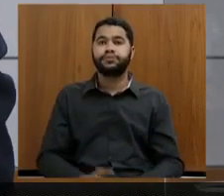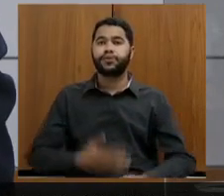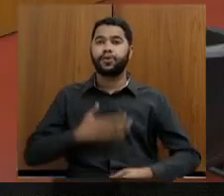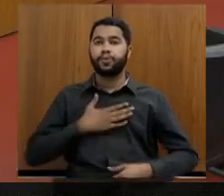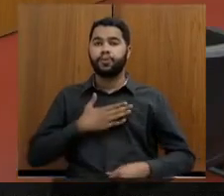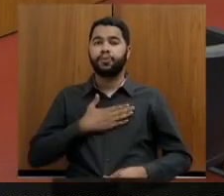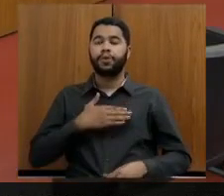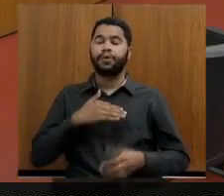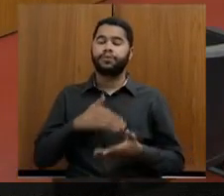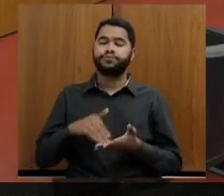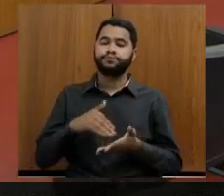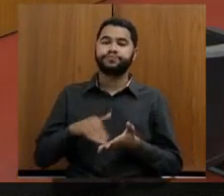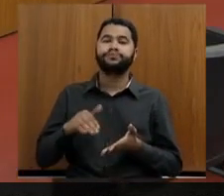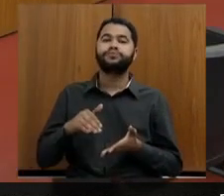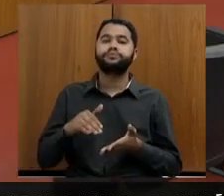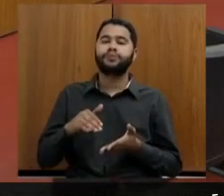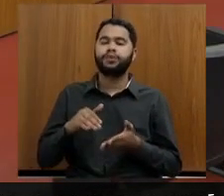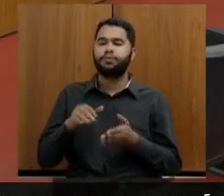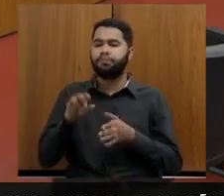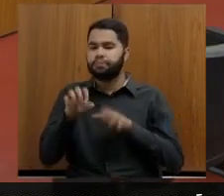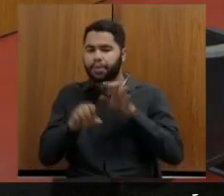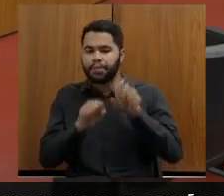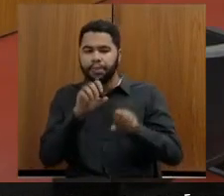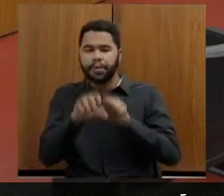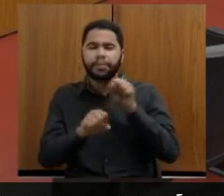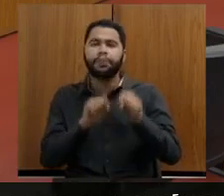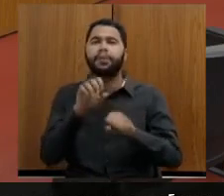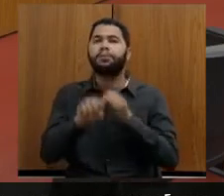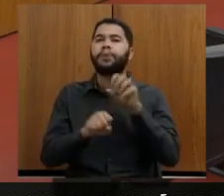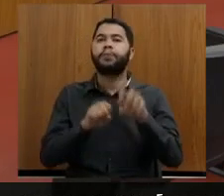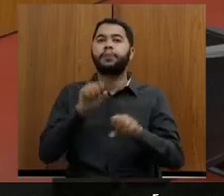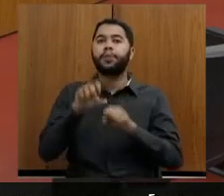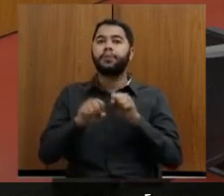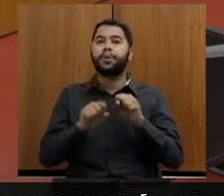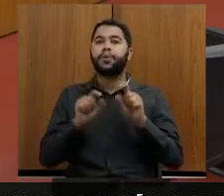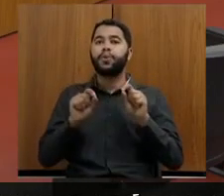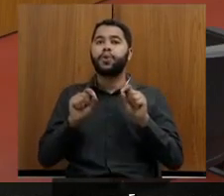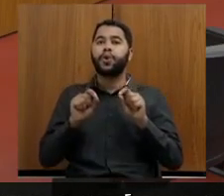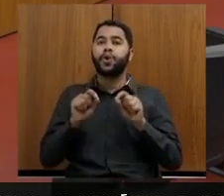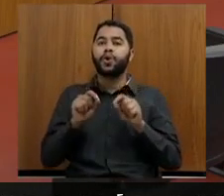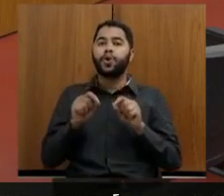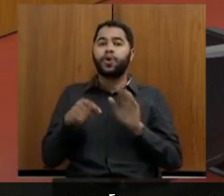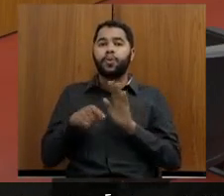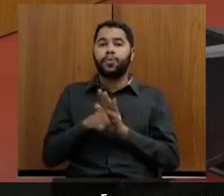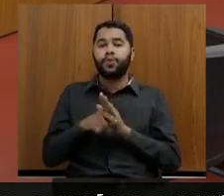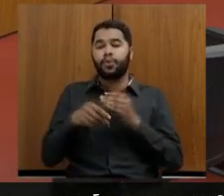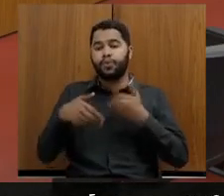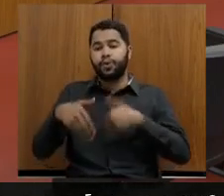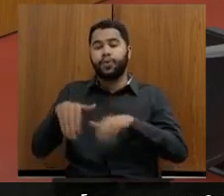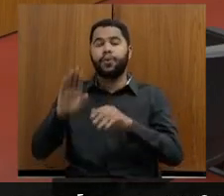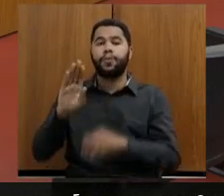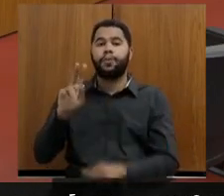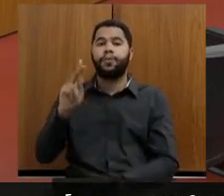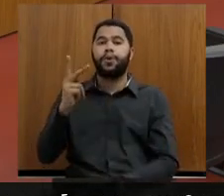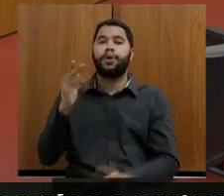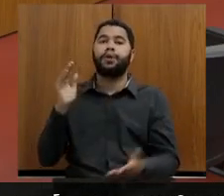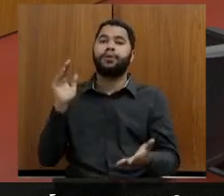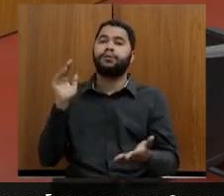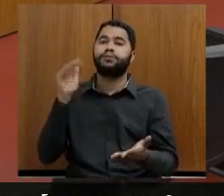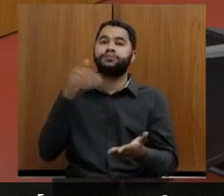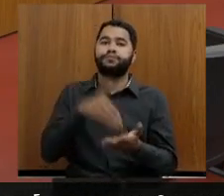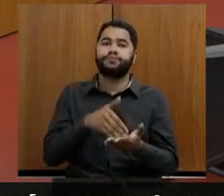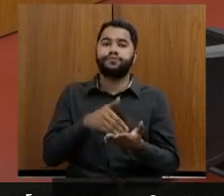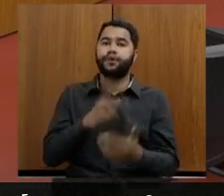meu assessor Ricardo Coutinho jornalistas um levantamento deputados release do transporte de passageiros de Belo Horizonte a